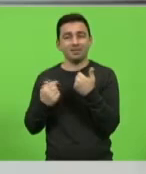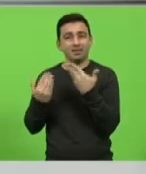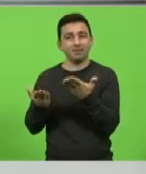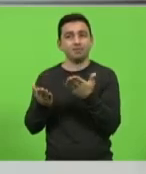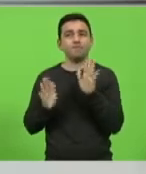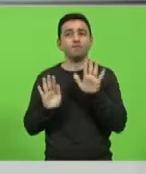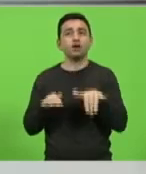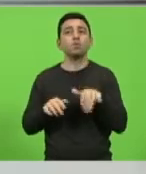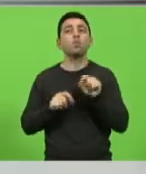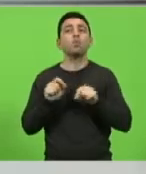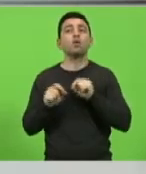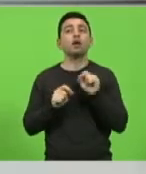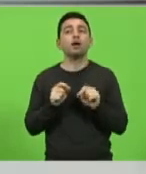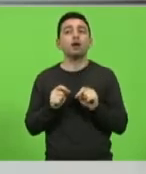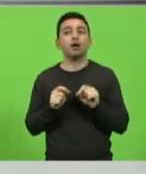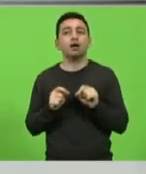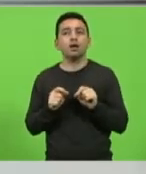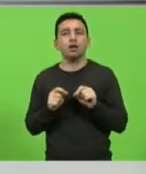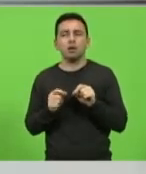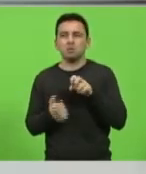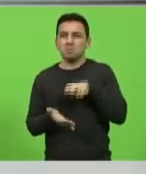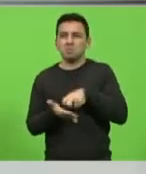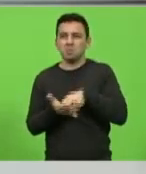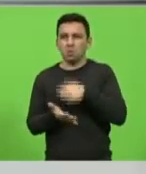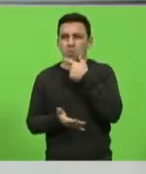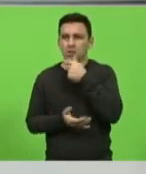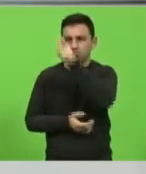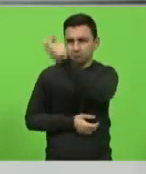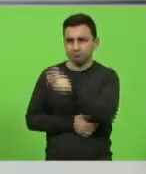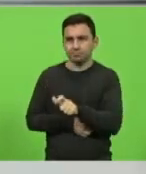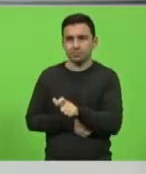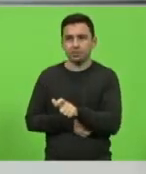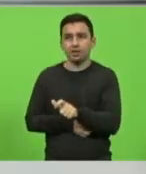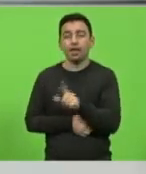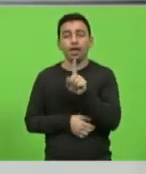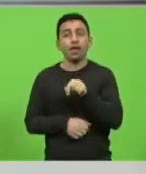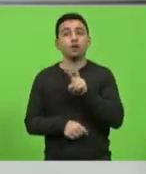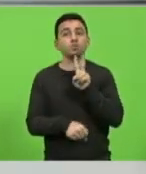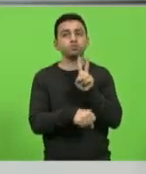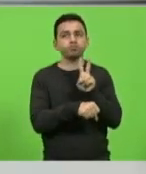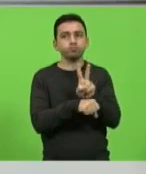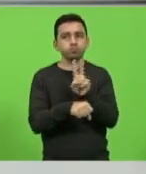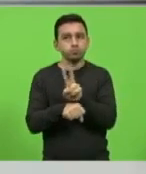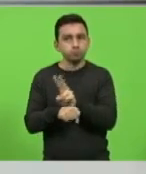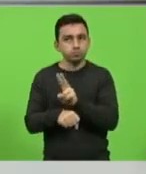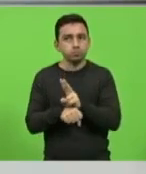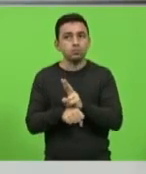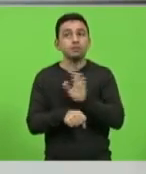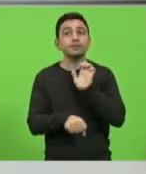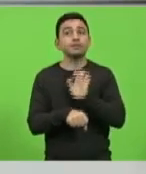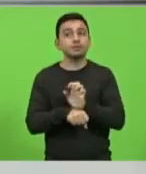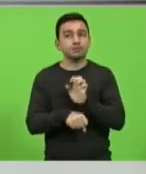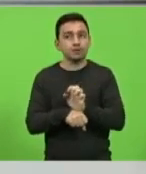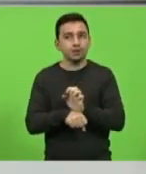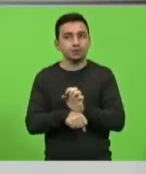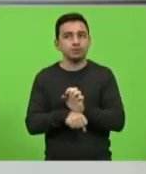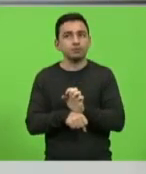finalidade não é punir o homem, e sim proteger o Estado daquele que o